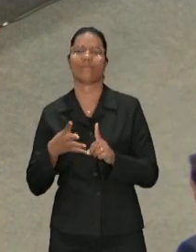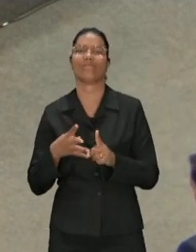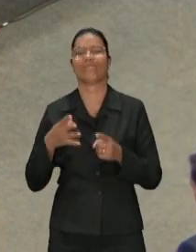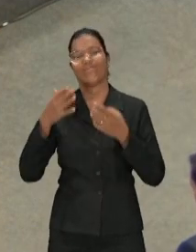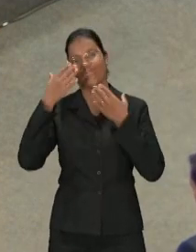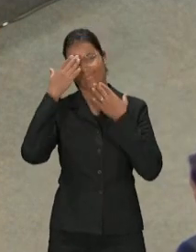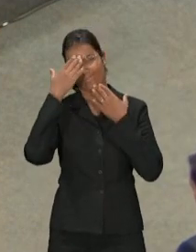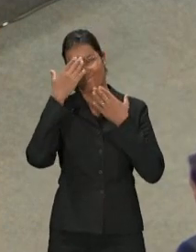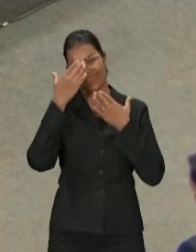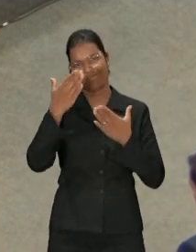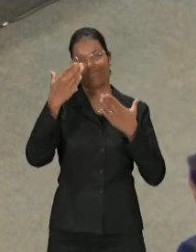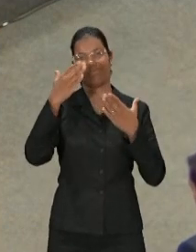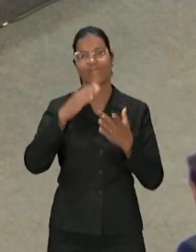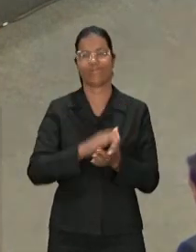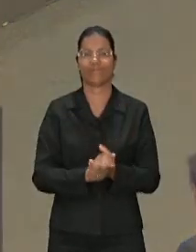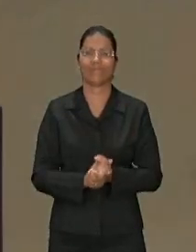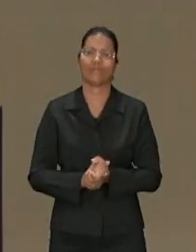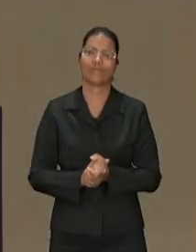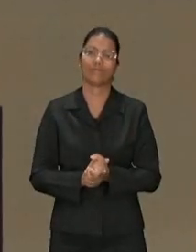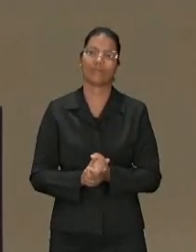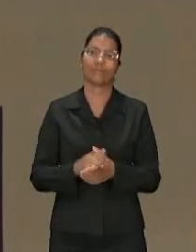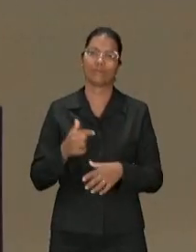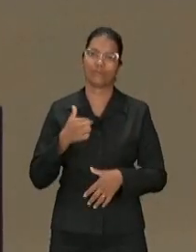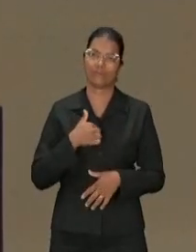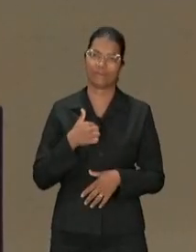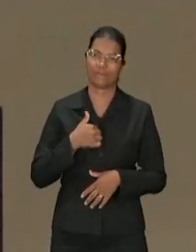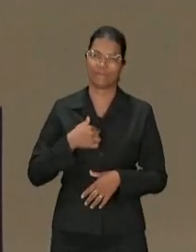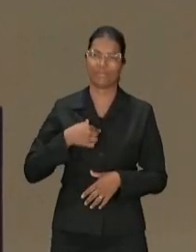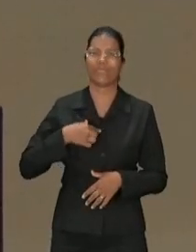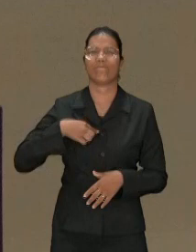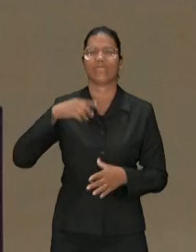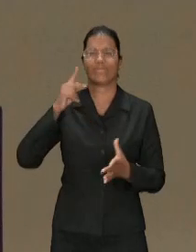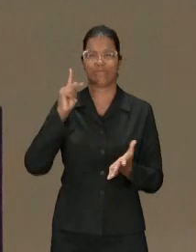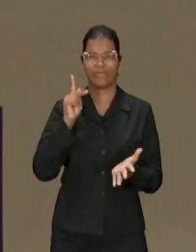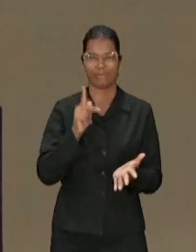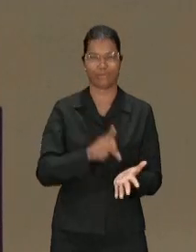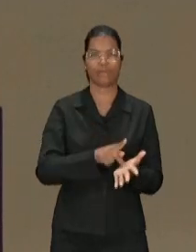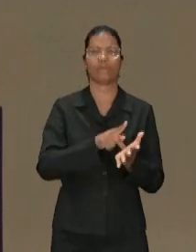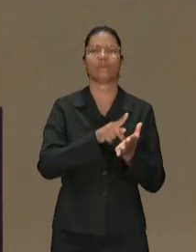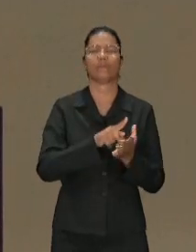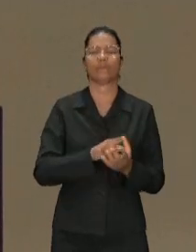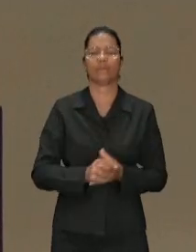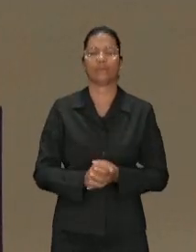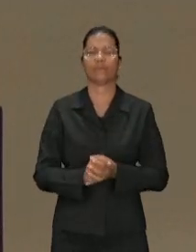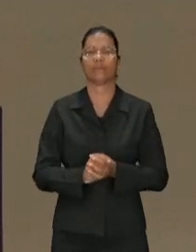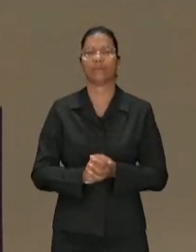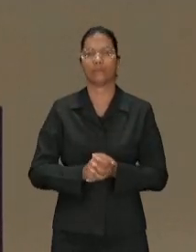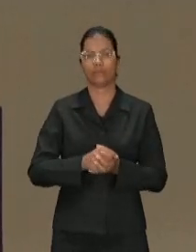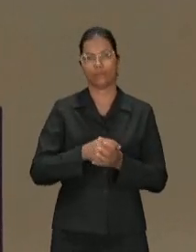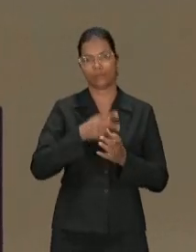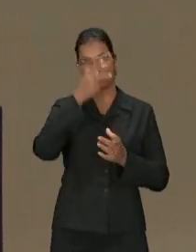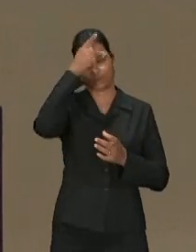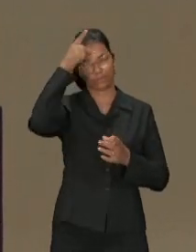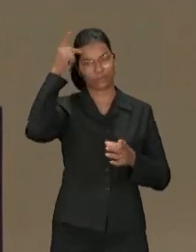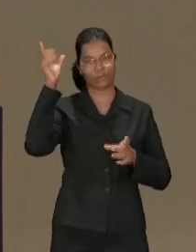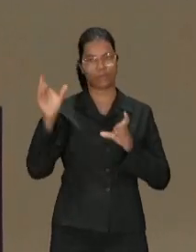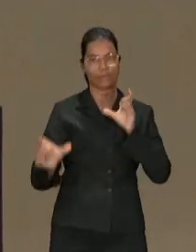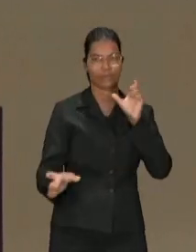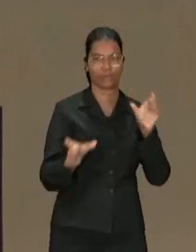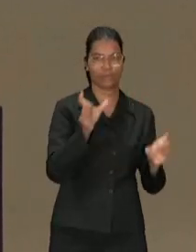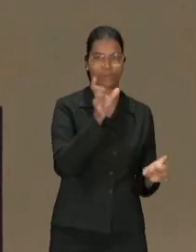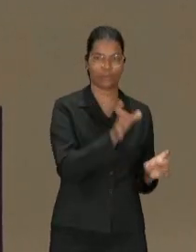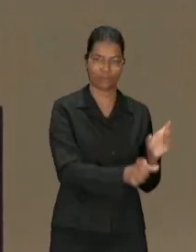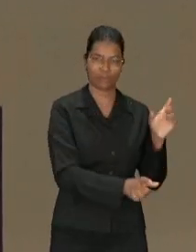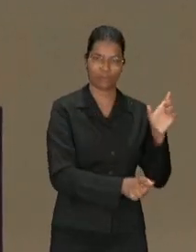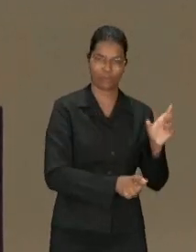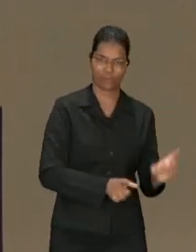tenho certeza que todas as autoridades, personalidades e pessoas que